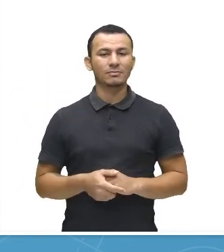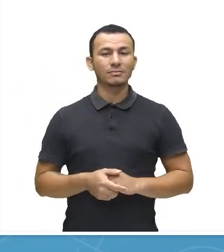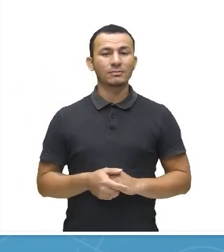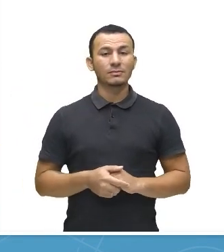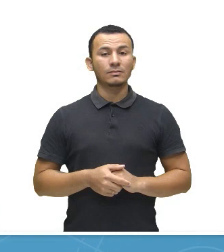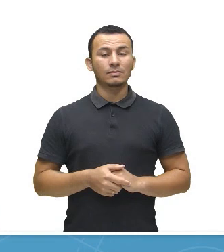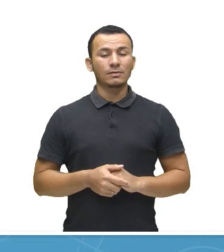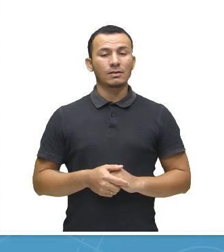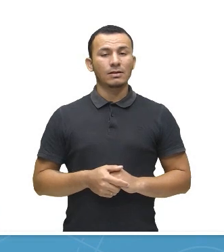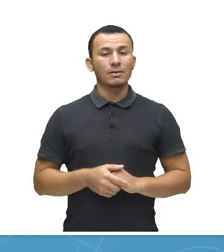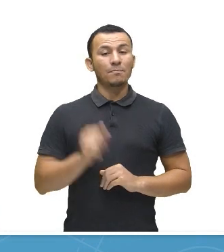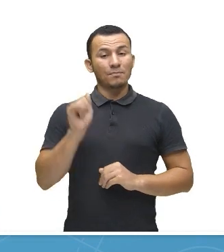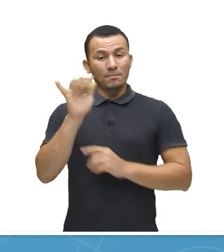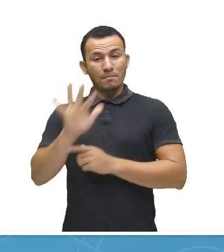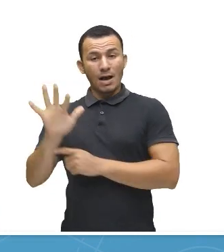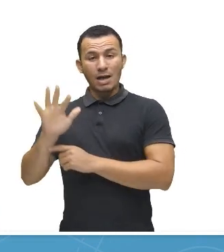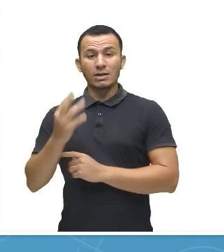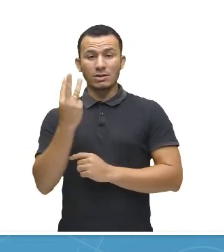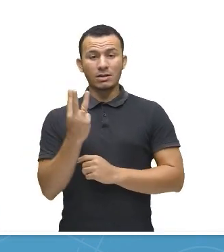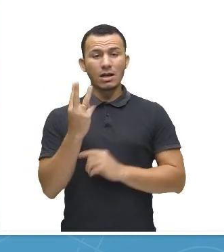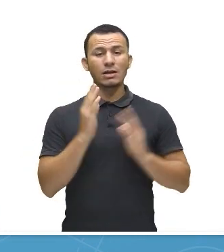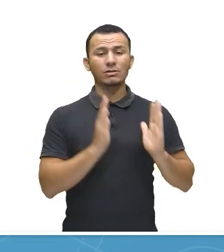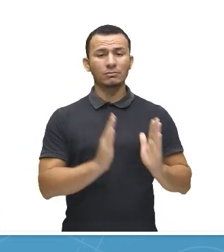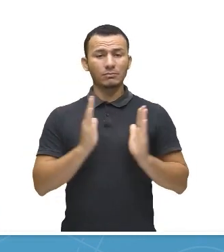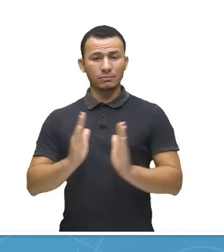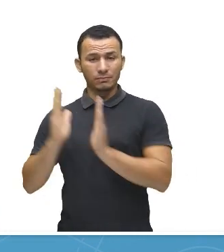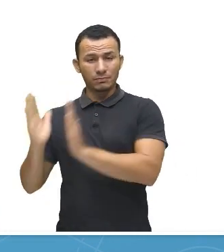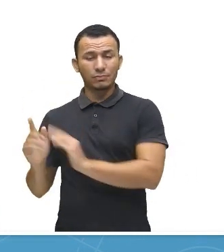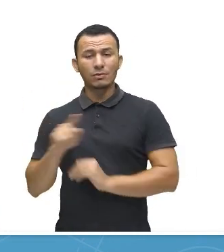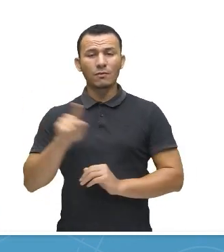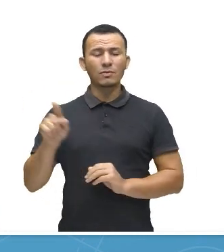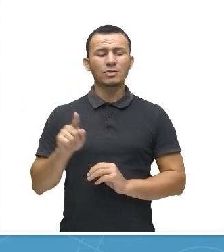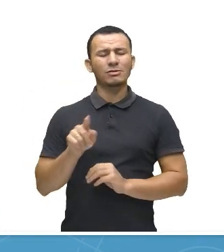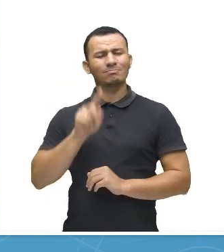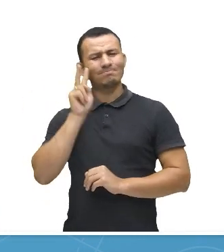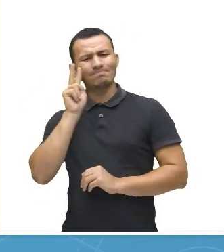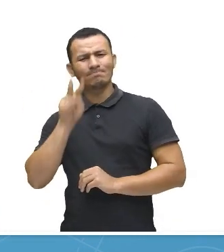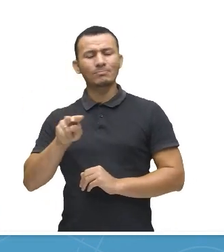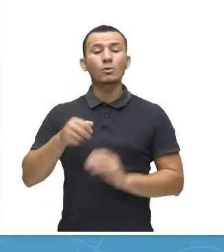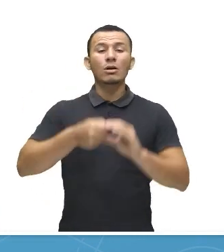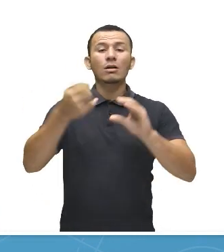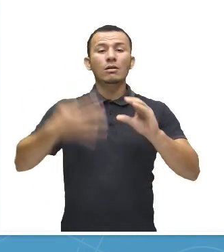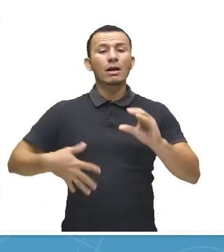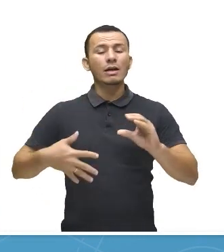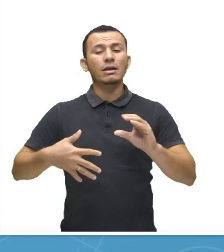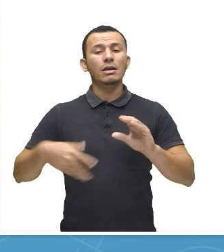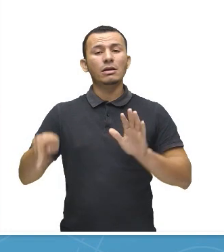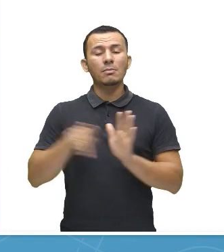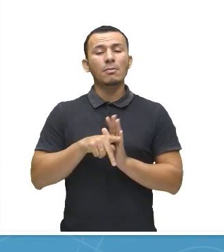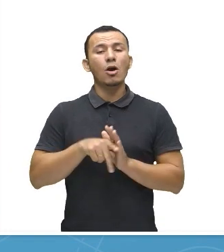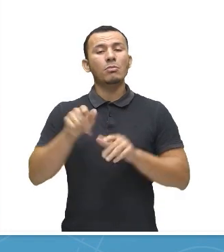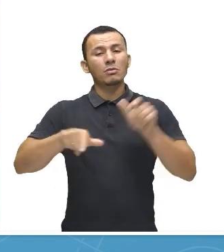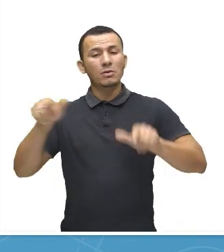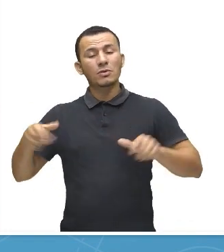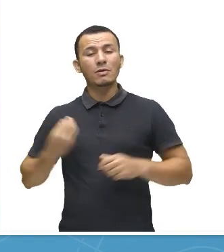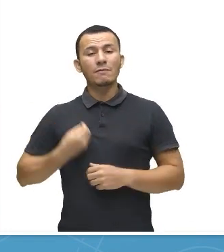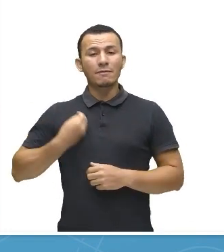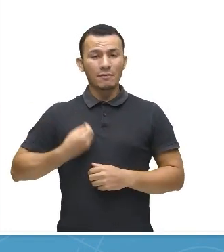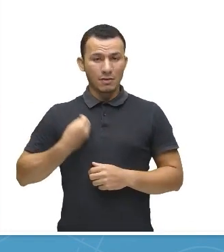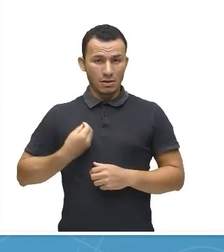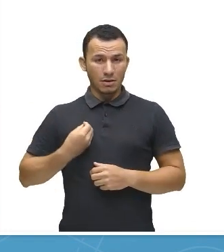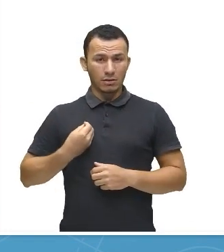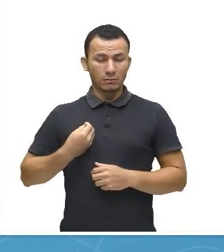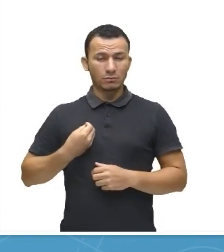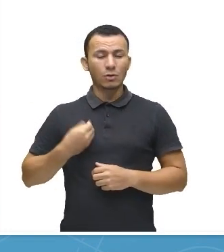as imagens a seguir e indique no seu caderno a qual característica de seres vivos cada uma delas